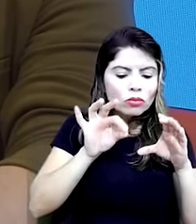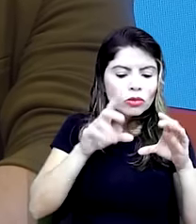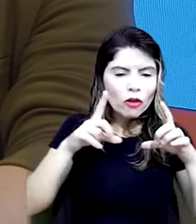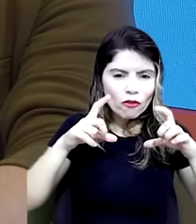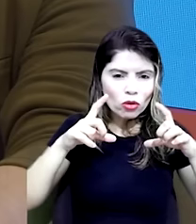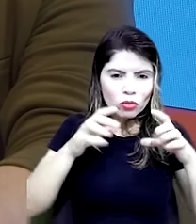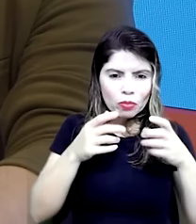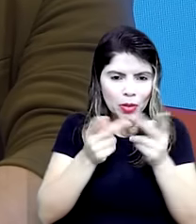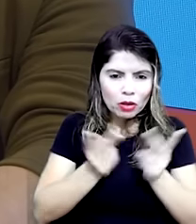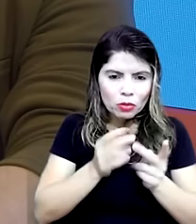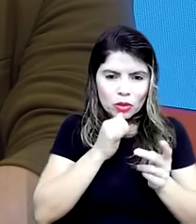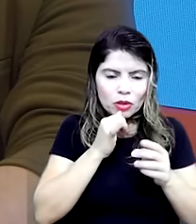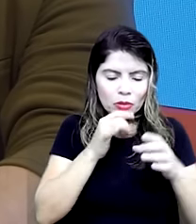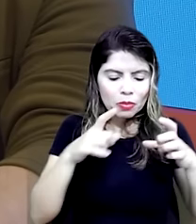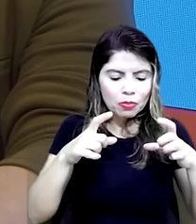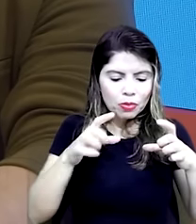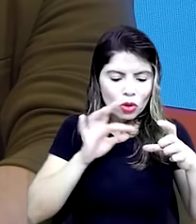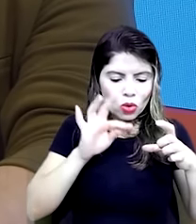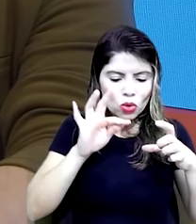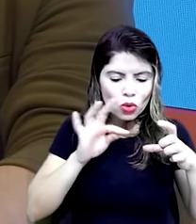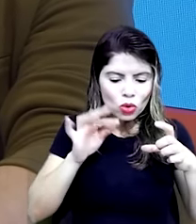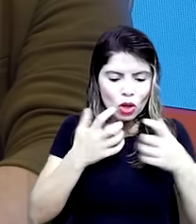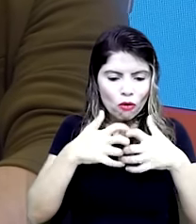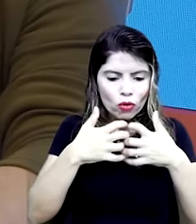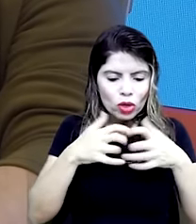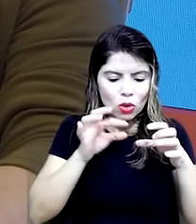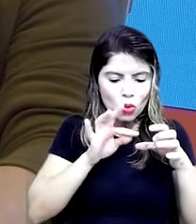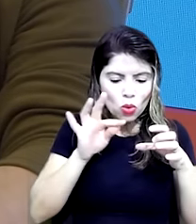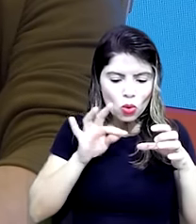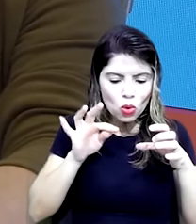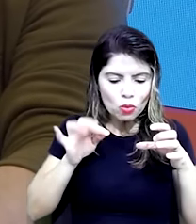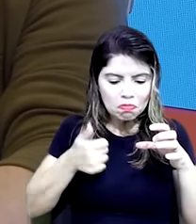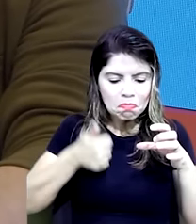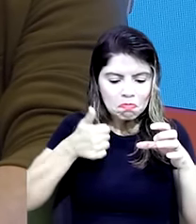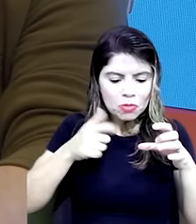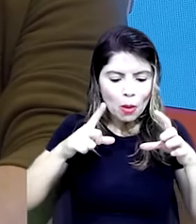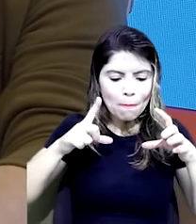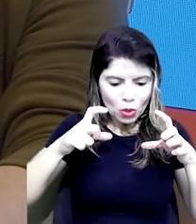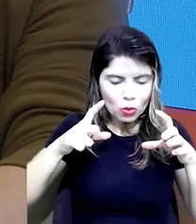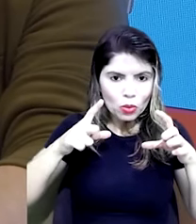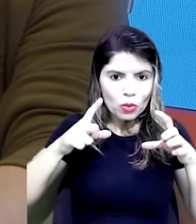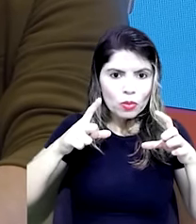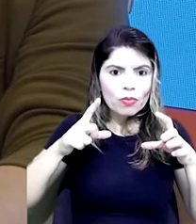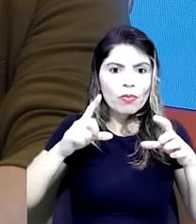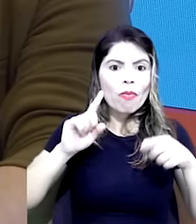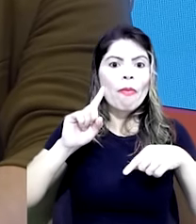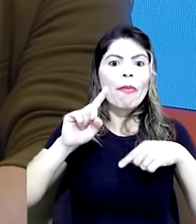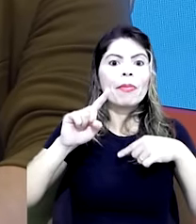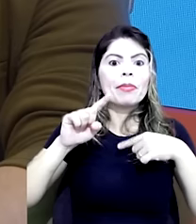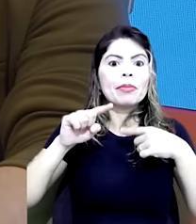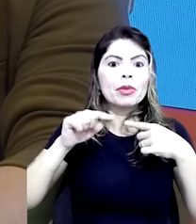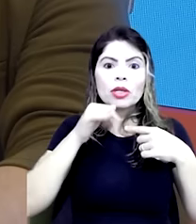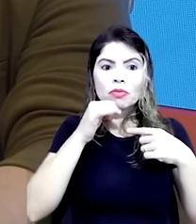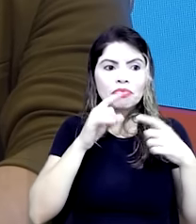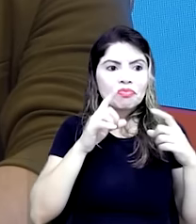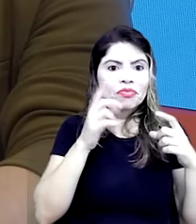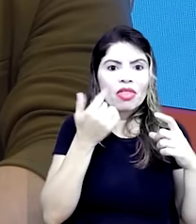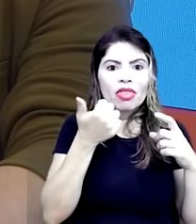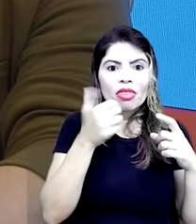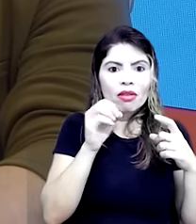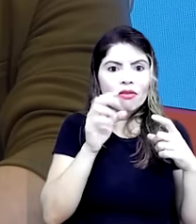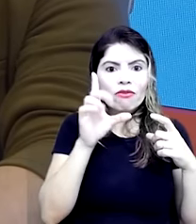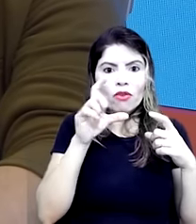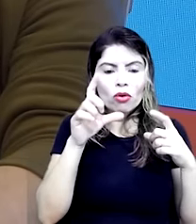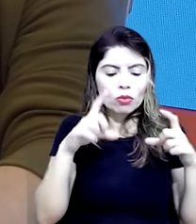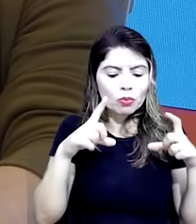melhor coisa é tira foto que você quer de repente você tirou 10 fotos escolhe a que você gostou mais e aquela você faz o ajuste então